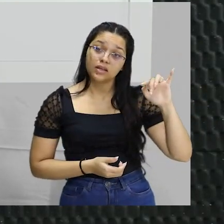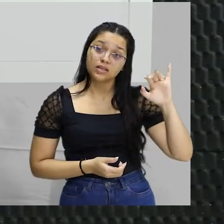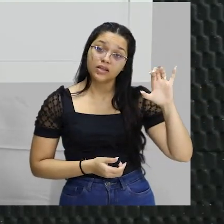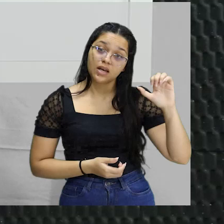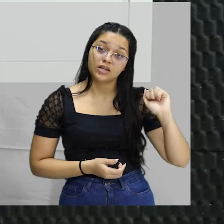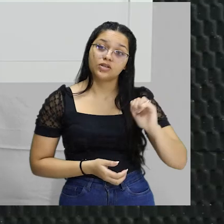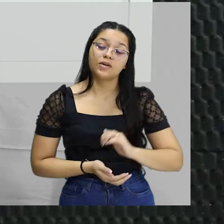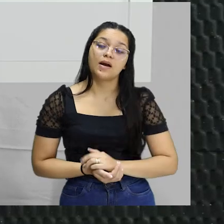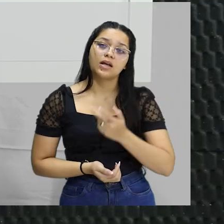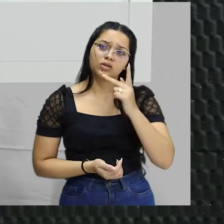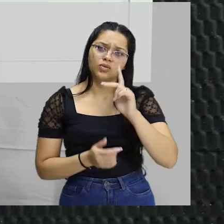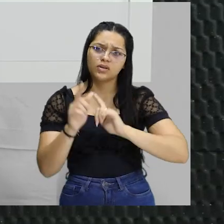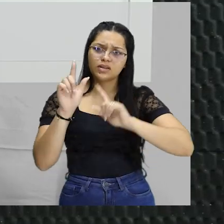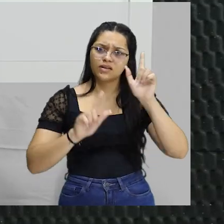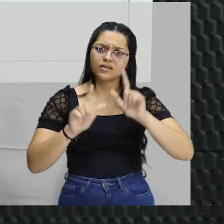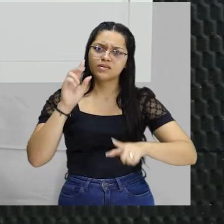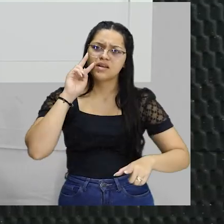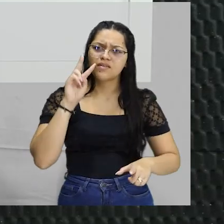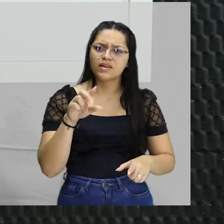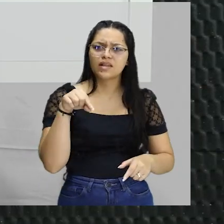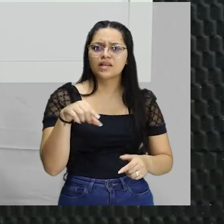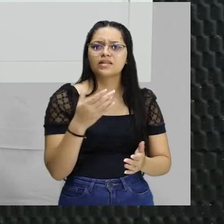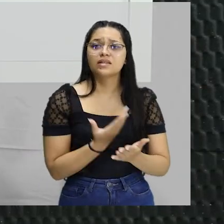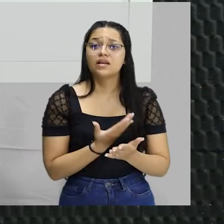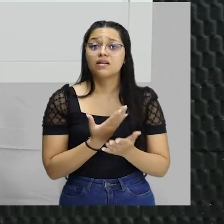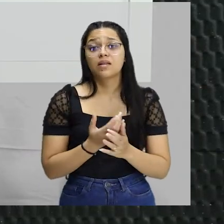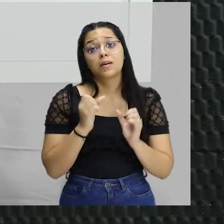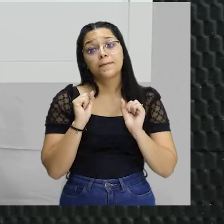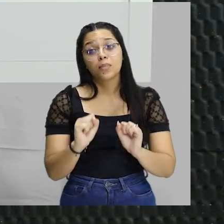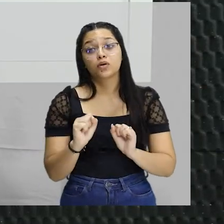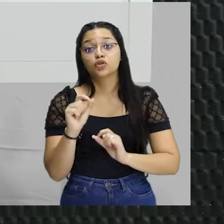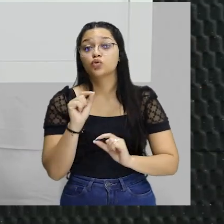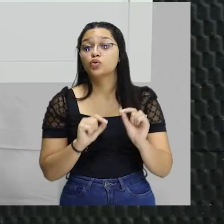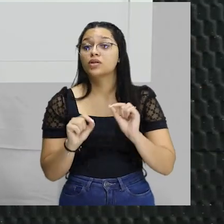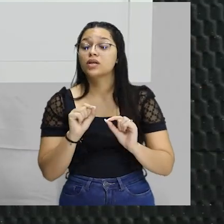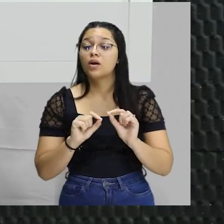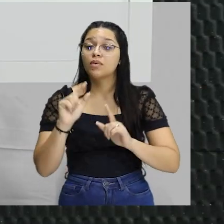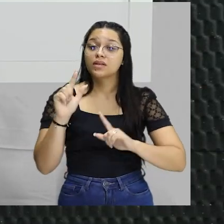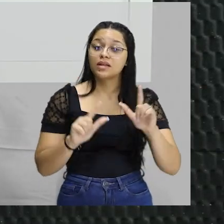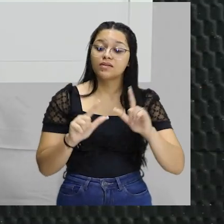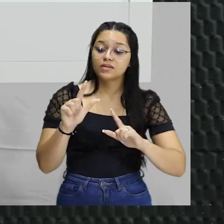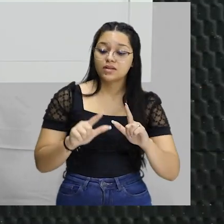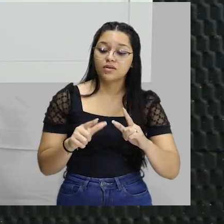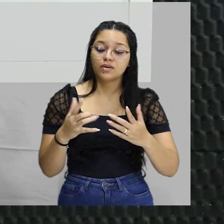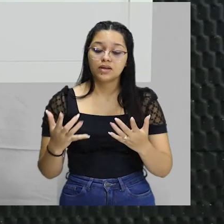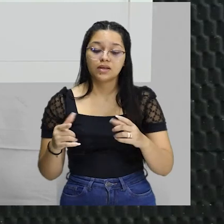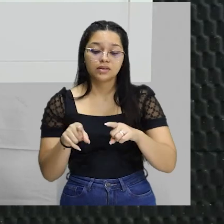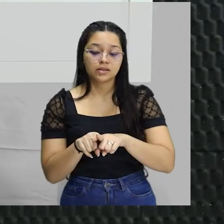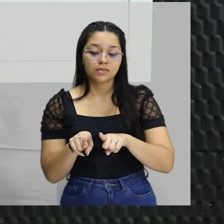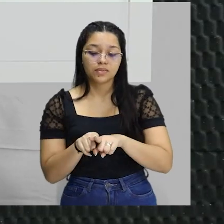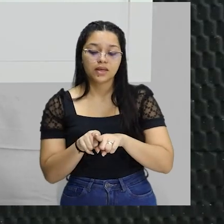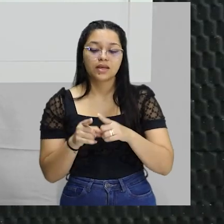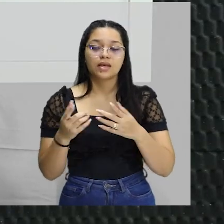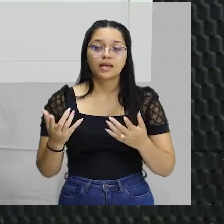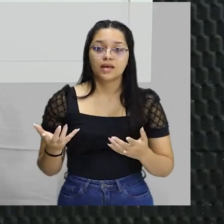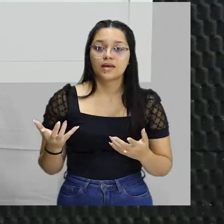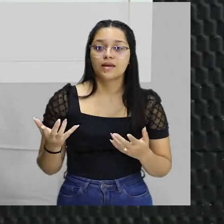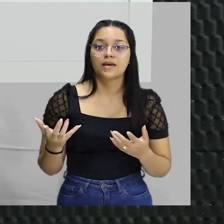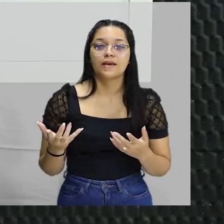televisão, que você está assistindo essa aula, possivelmente pode ser uma televisão que também esteja